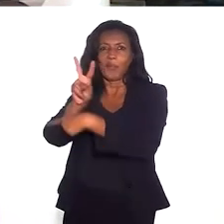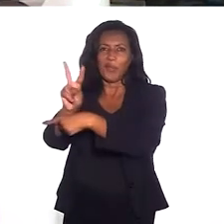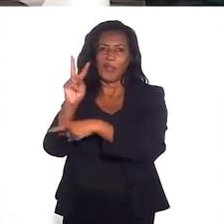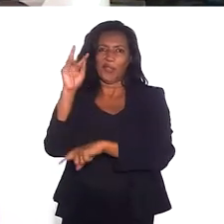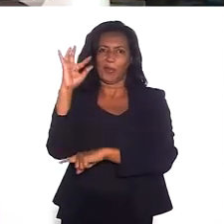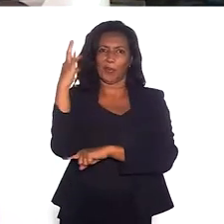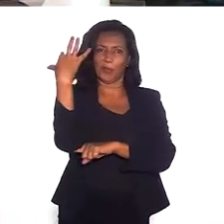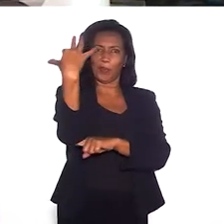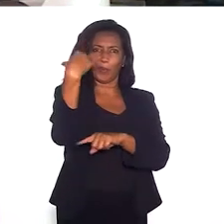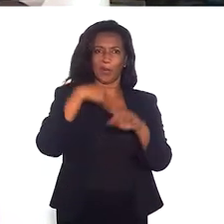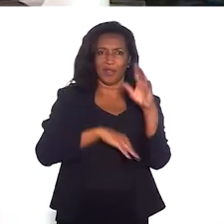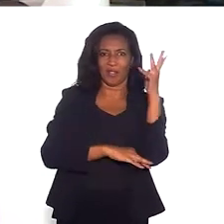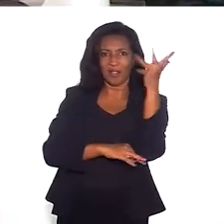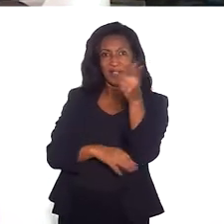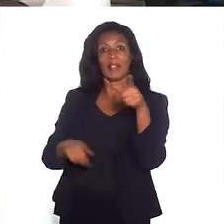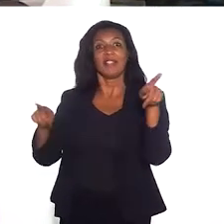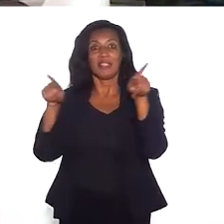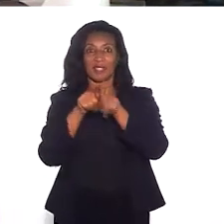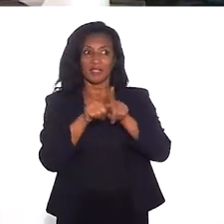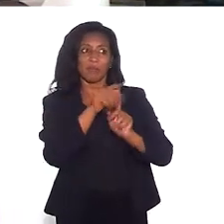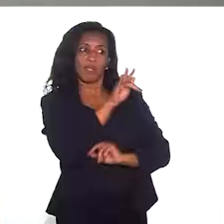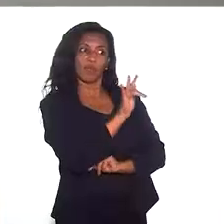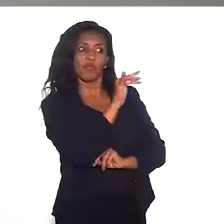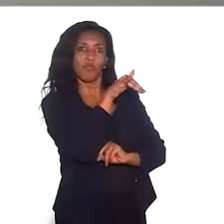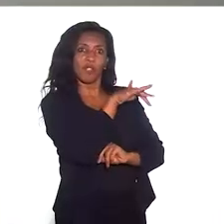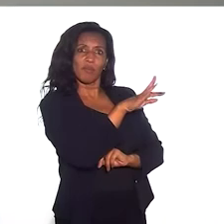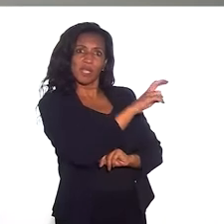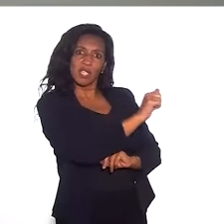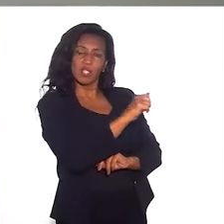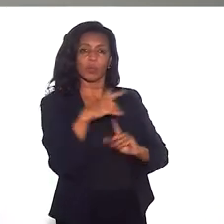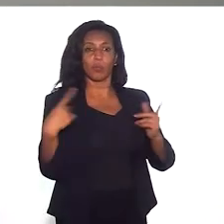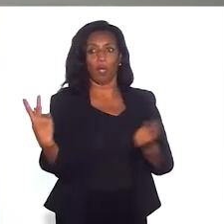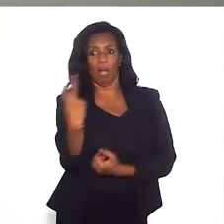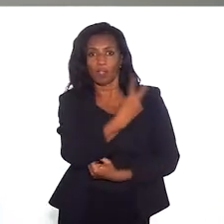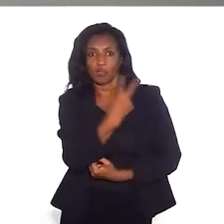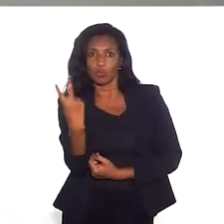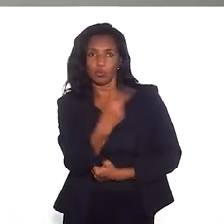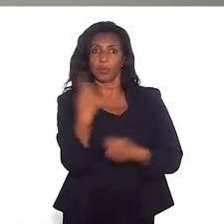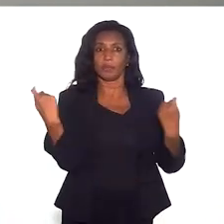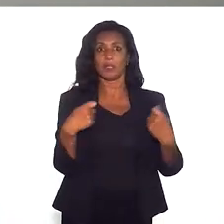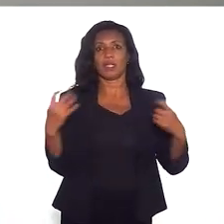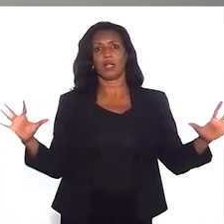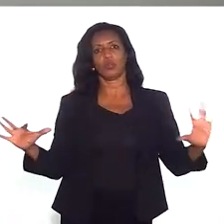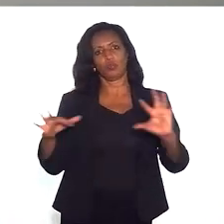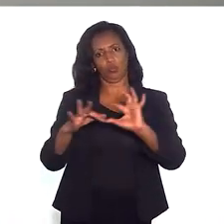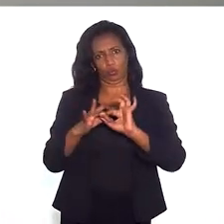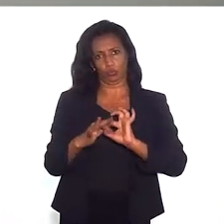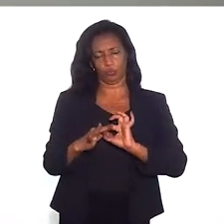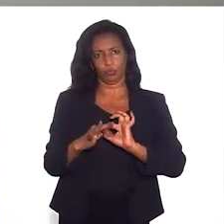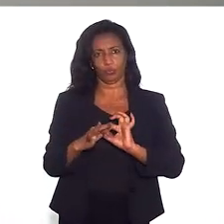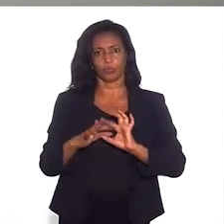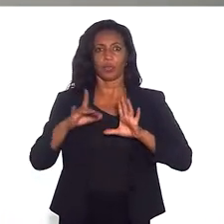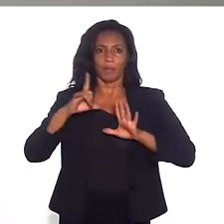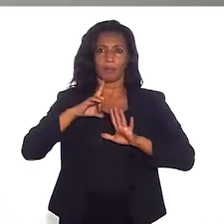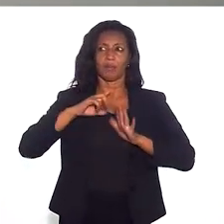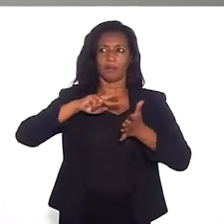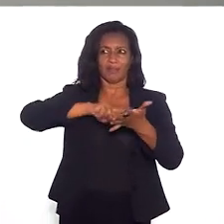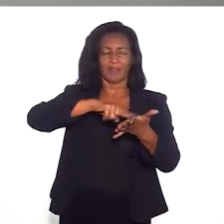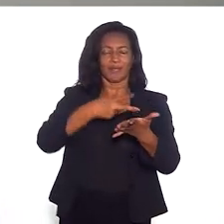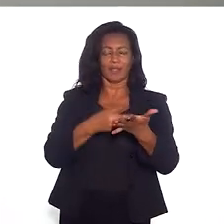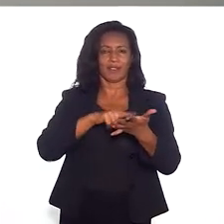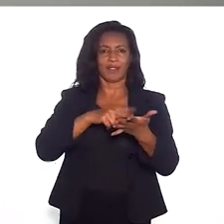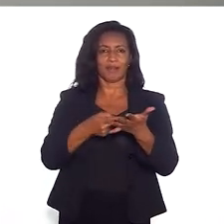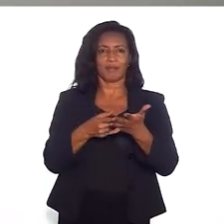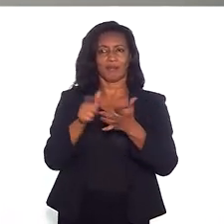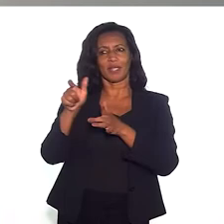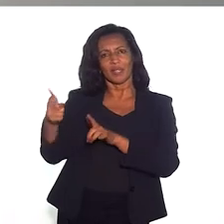a ecologia e o feminismo, porque necessariamente as duas coisas, para a gente, têm que estar juntas. Mas existem